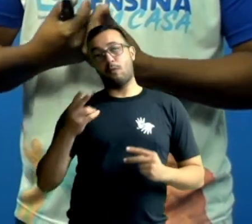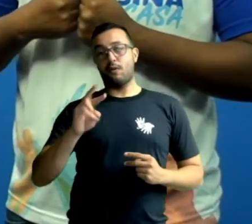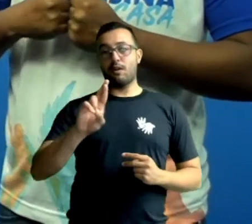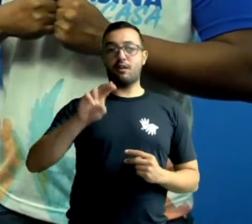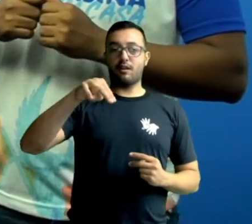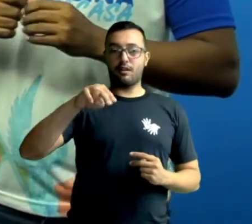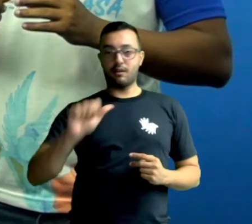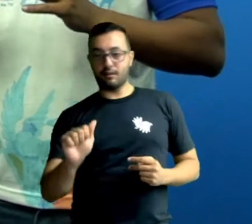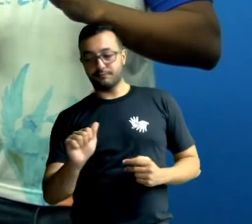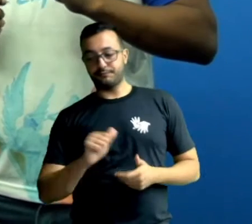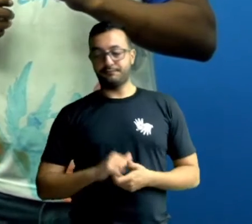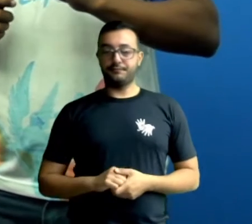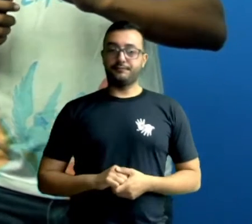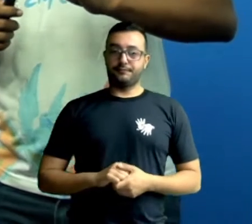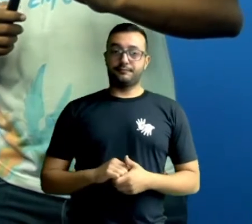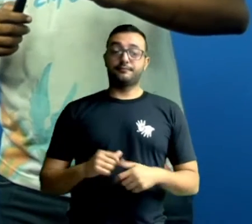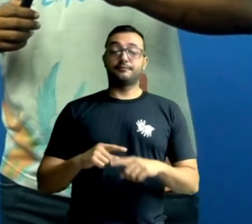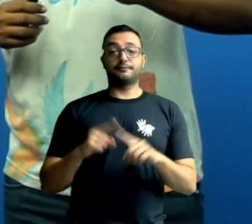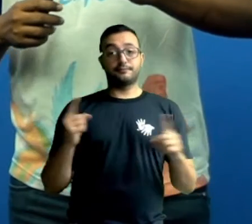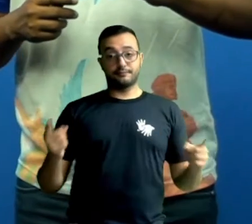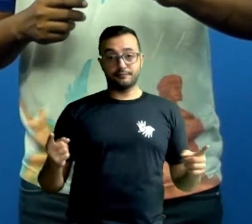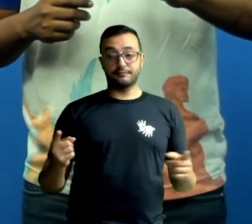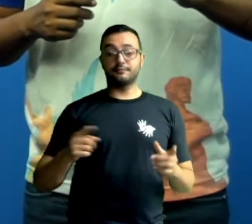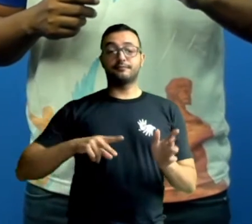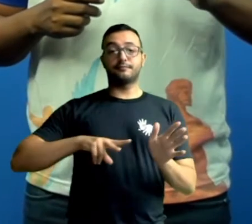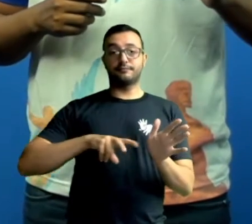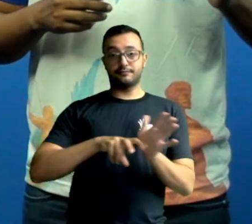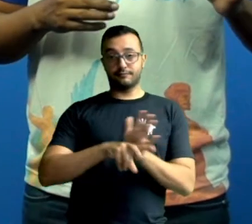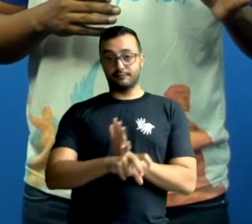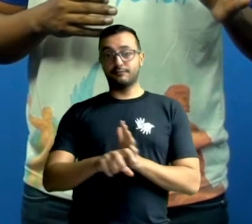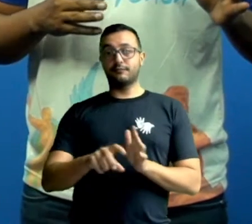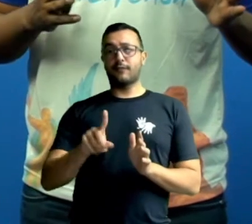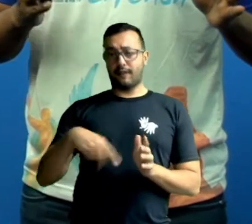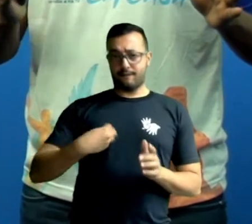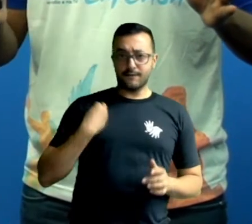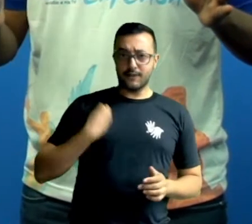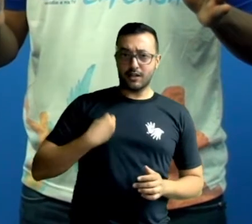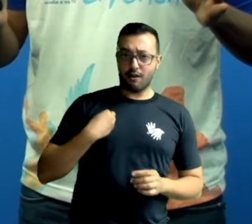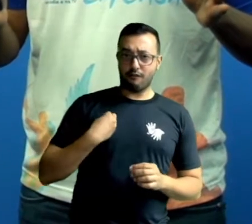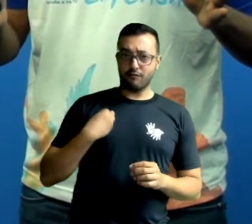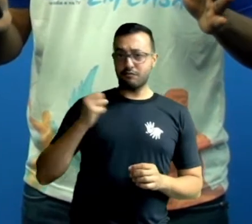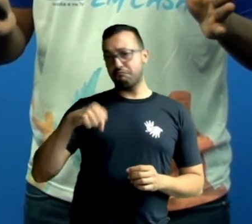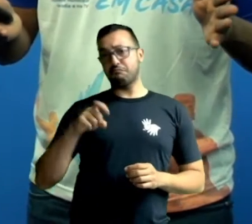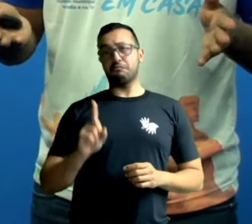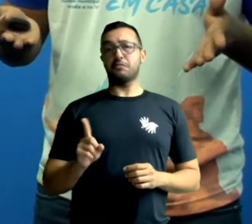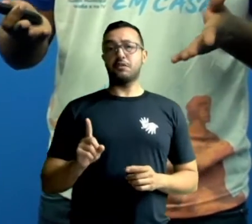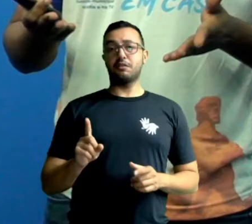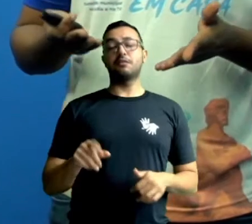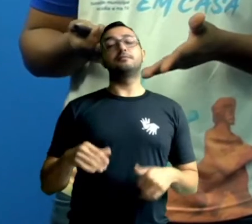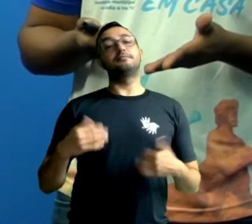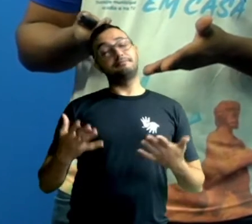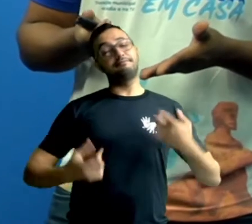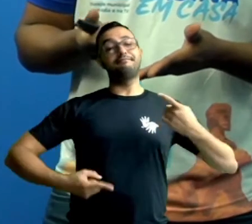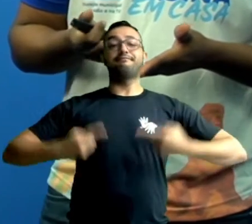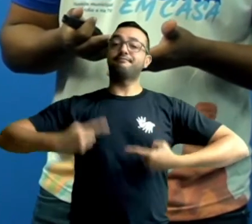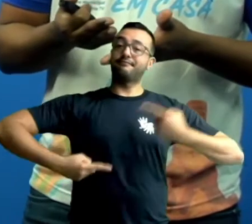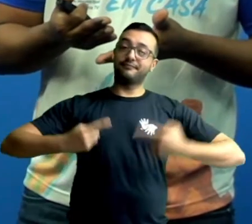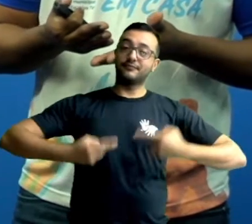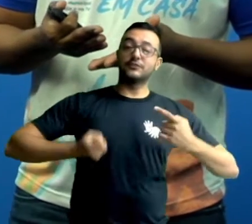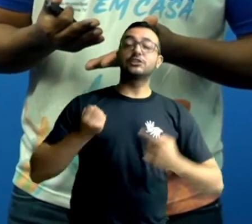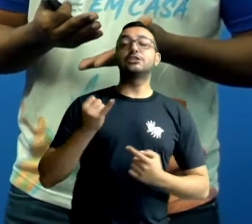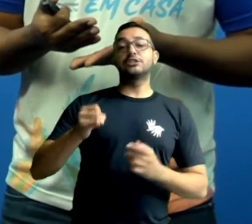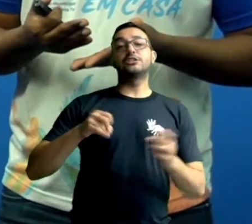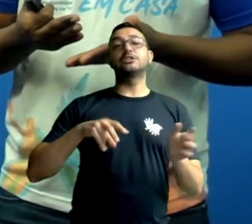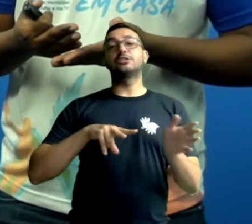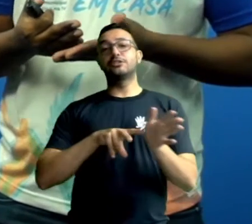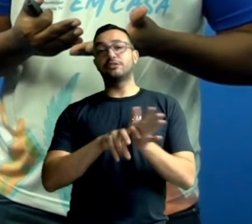RNA. Mas o vírus, será que é um ser vivo ou não? Há ainda essa discussão se os